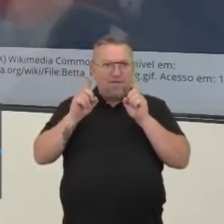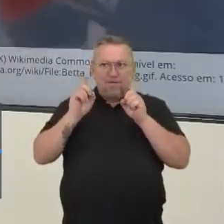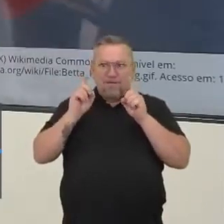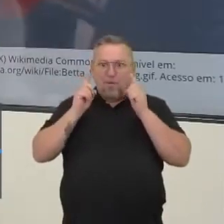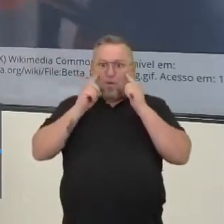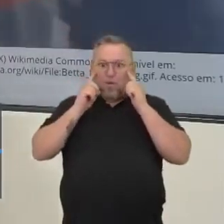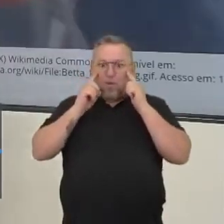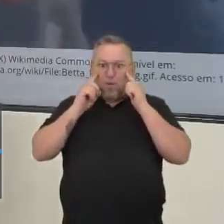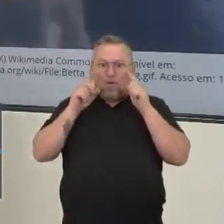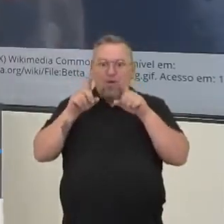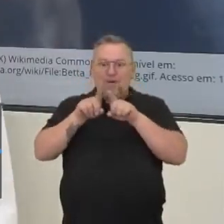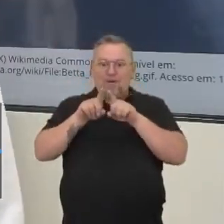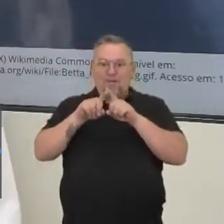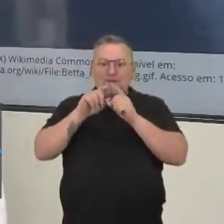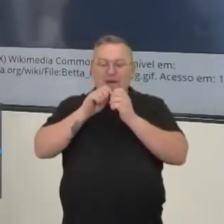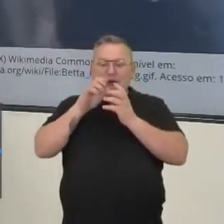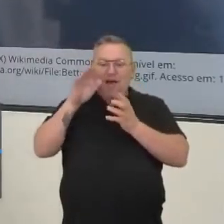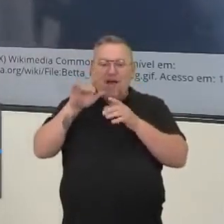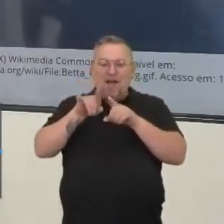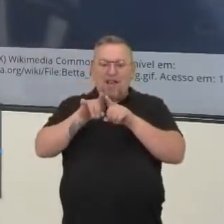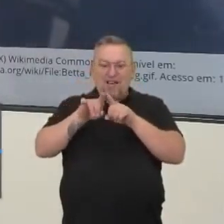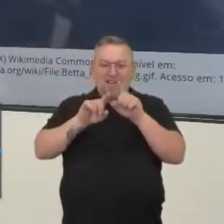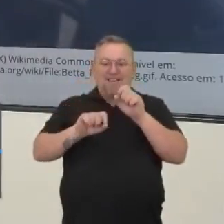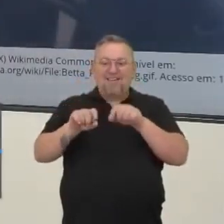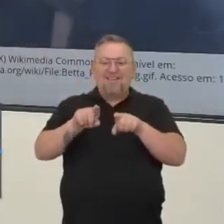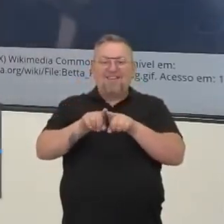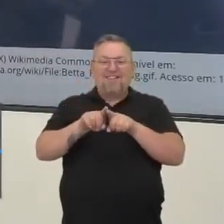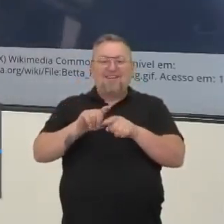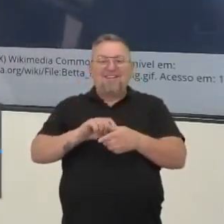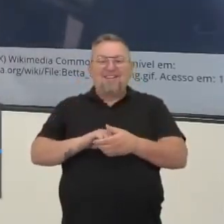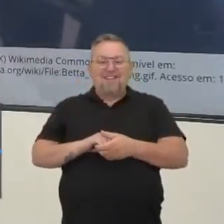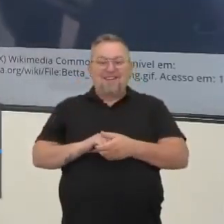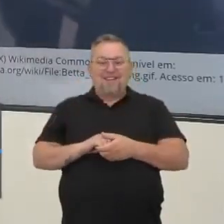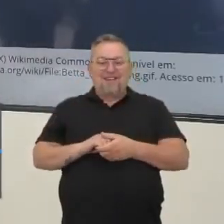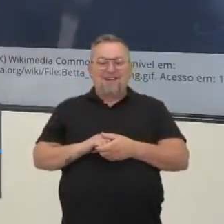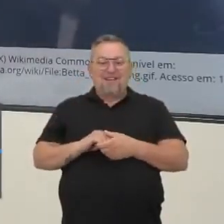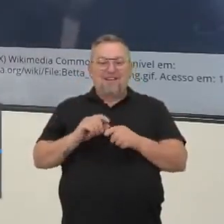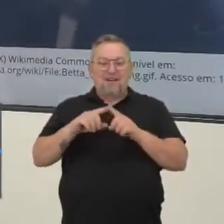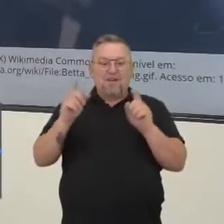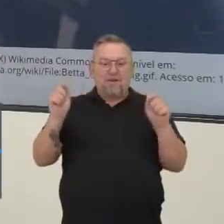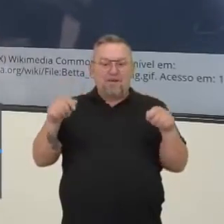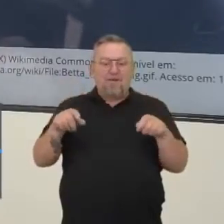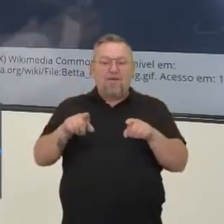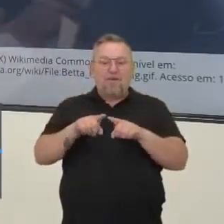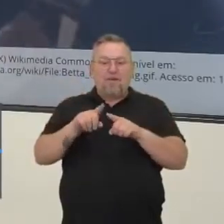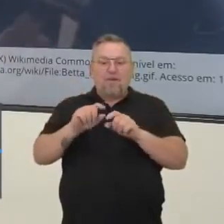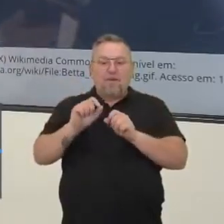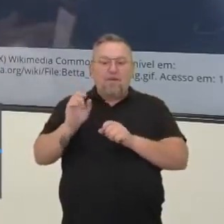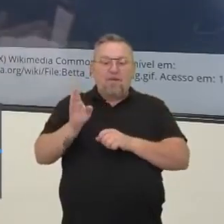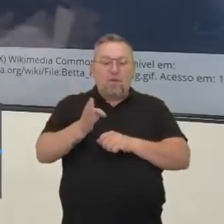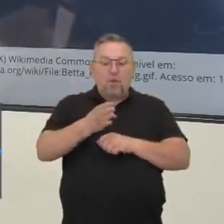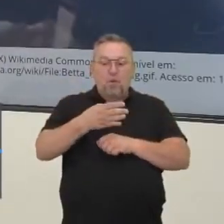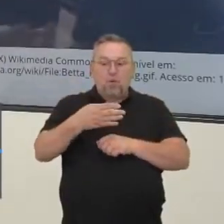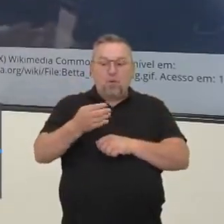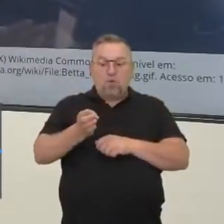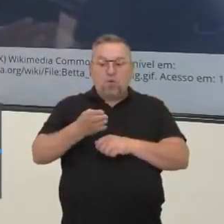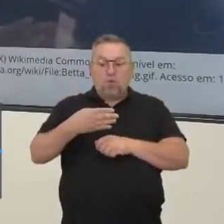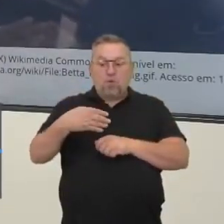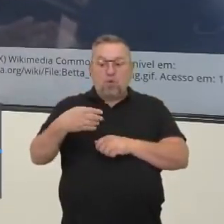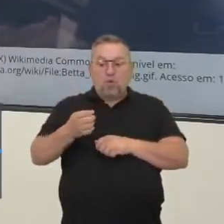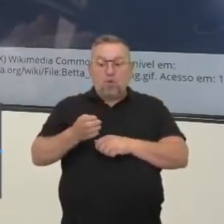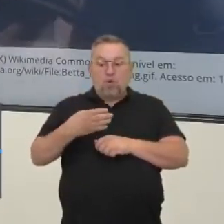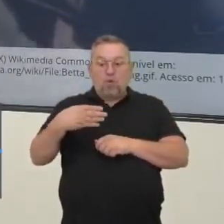também? Né? Para abrir a boca, falaram aqui. Então, né, também quando ele faz a curva, né, com o corpo, contrai de um